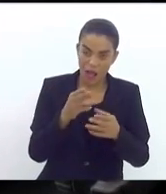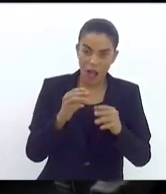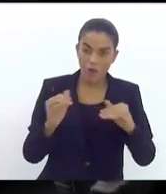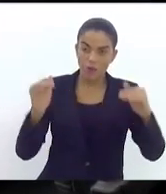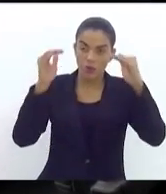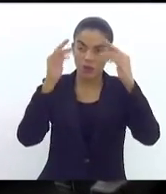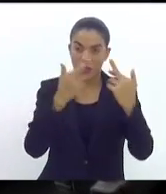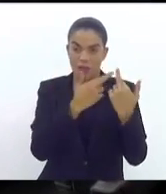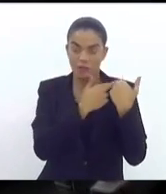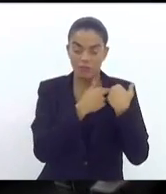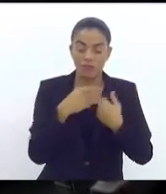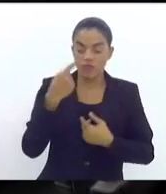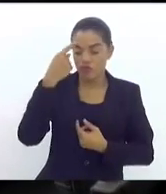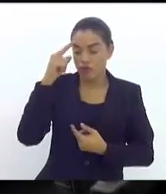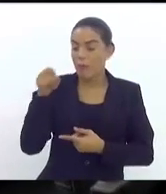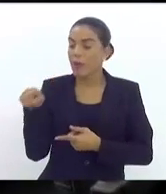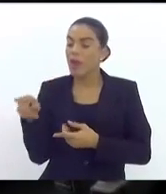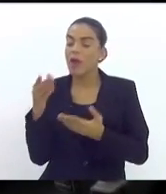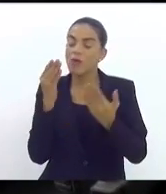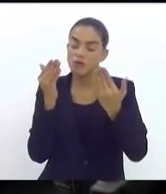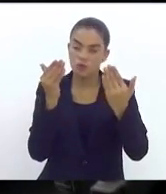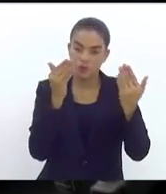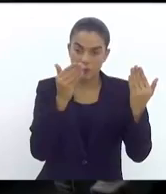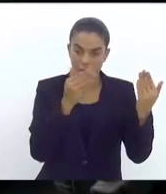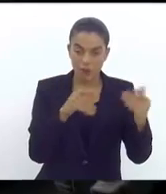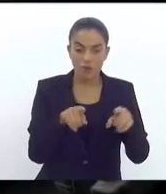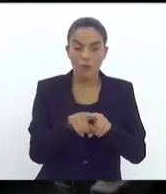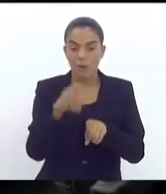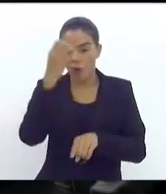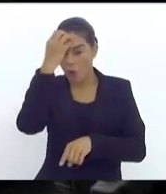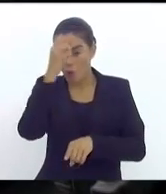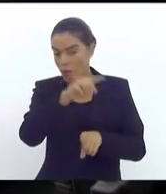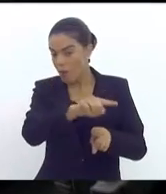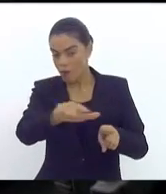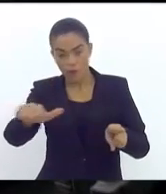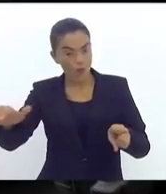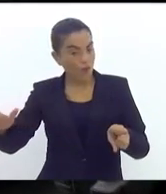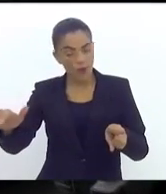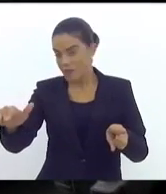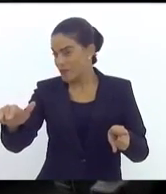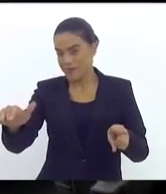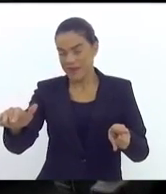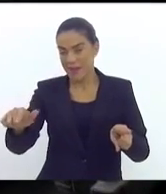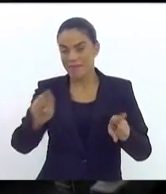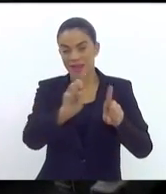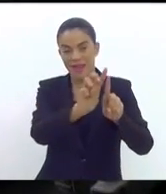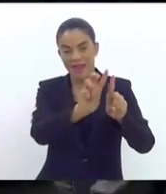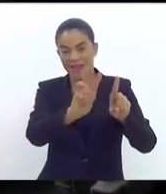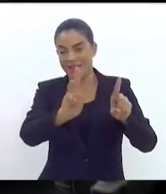não sabe quem é o suspeito, que o culpado pode não estar entre as pessoas as quais compõem o alinhamento,